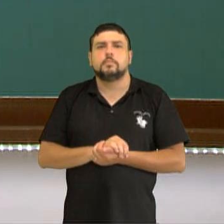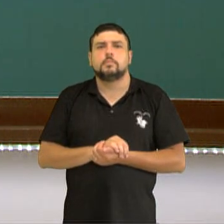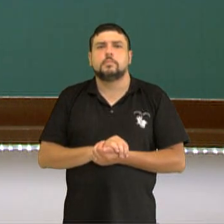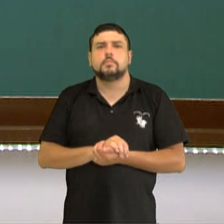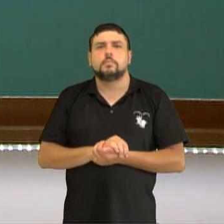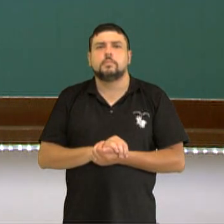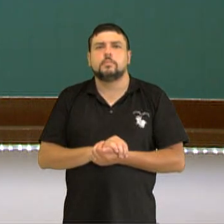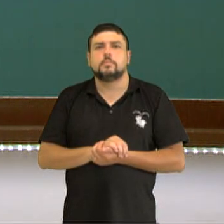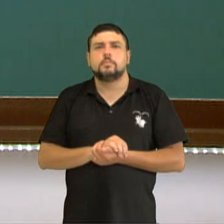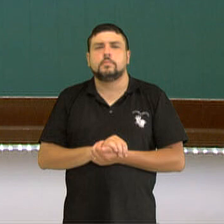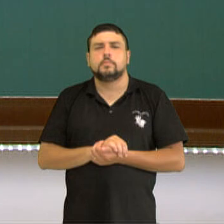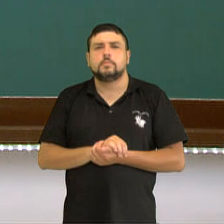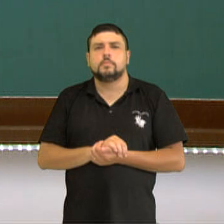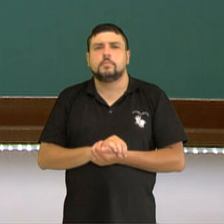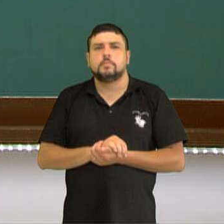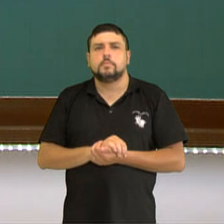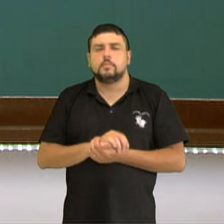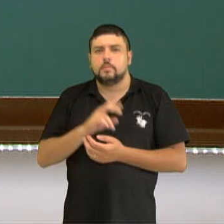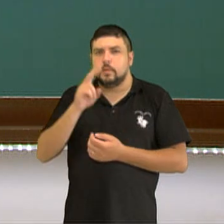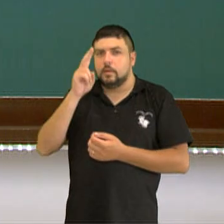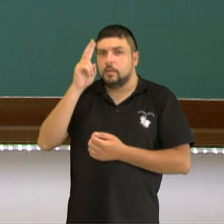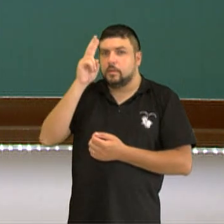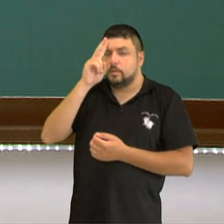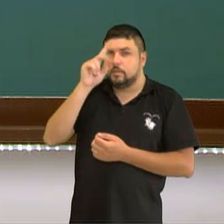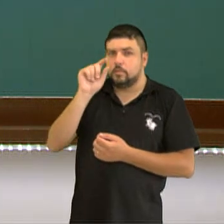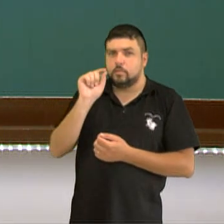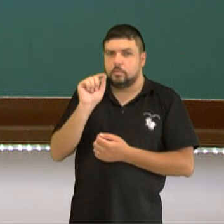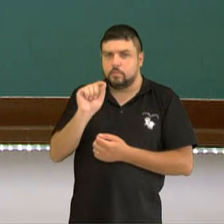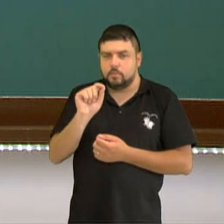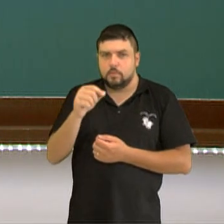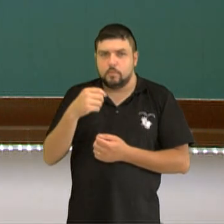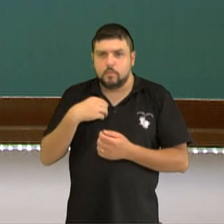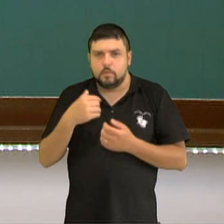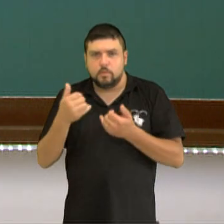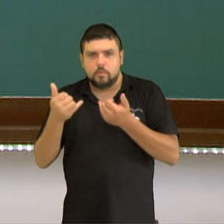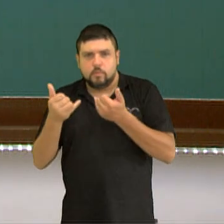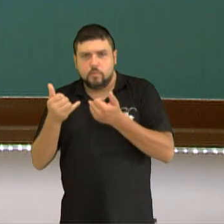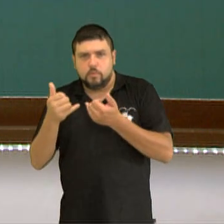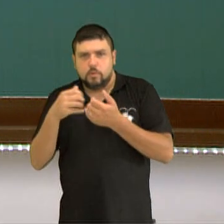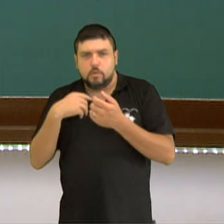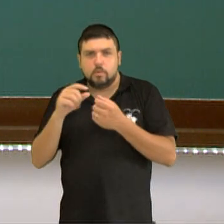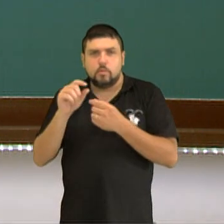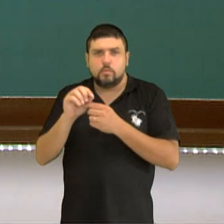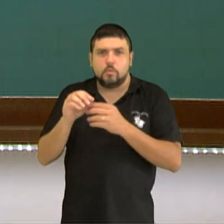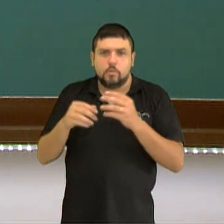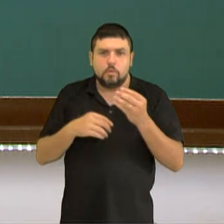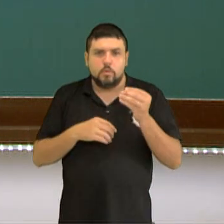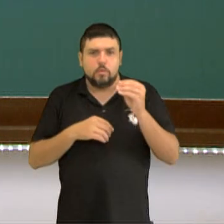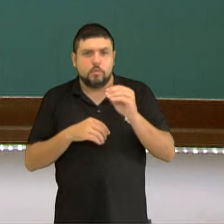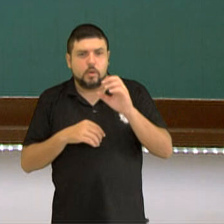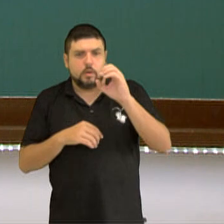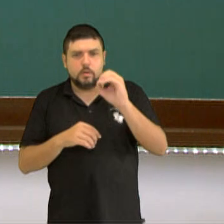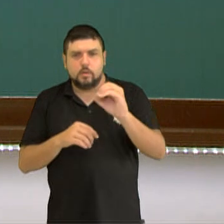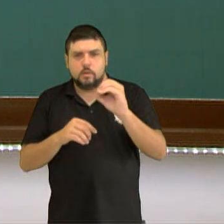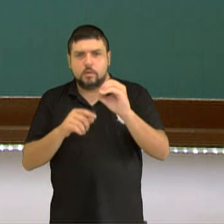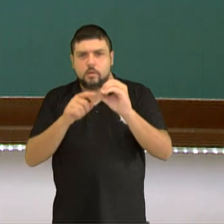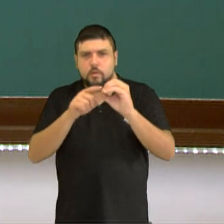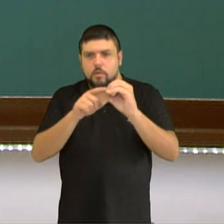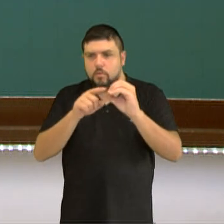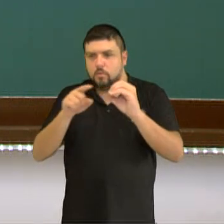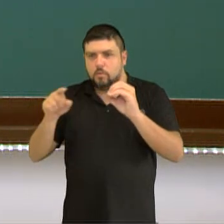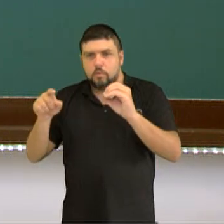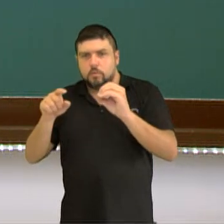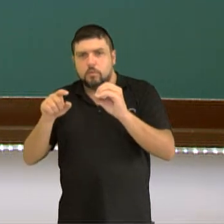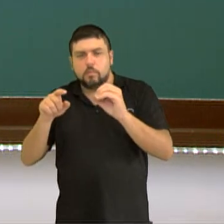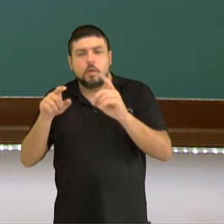y. Lembrando que sempre que a informação de uma coordenada é 0, o ponto vai ficar em cima